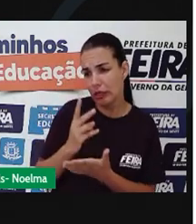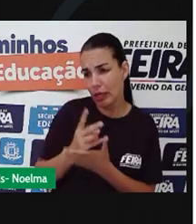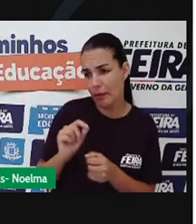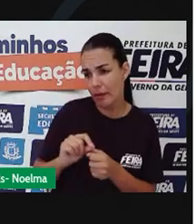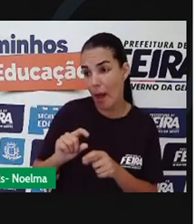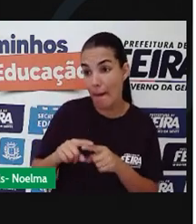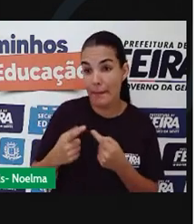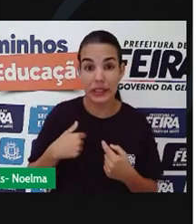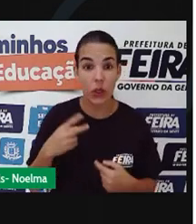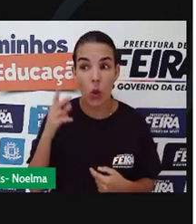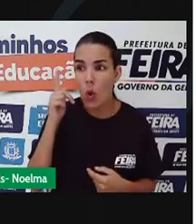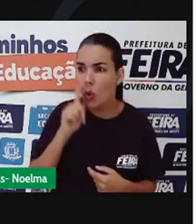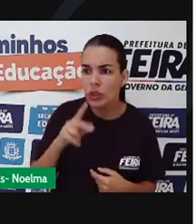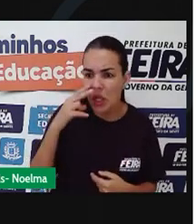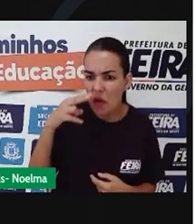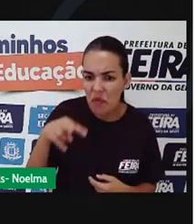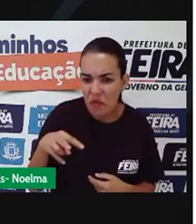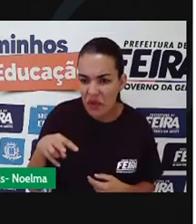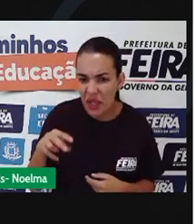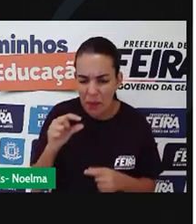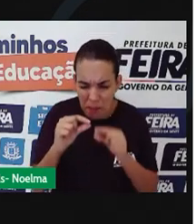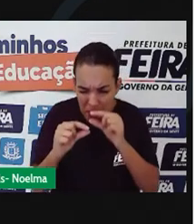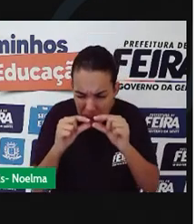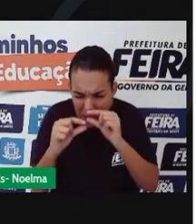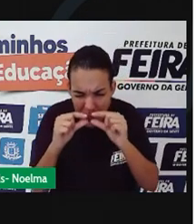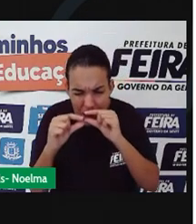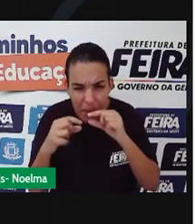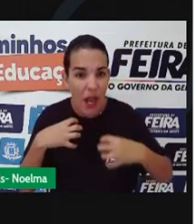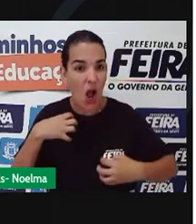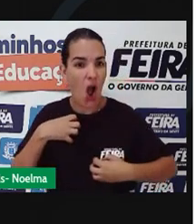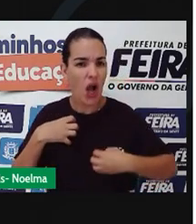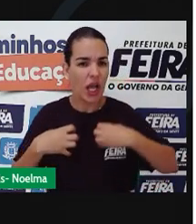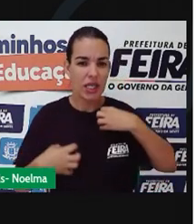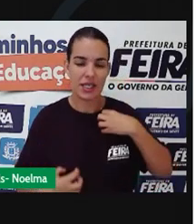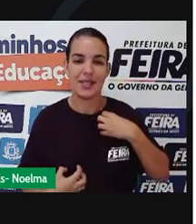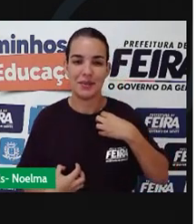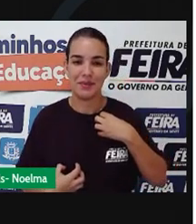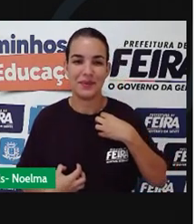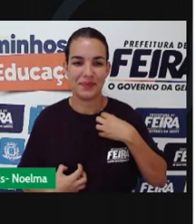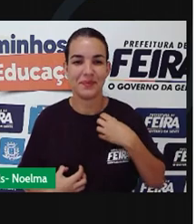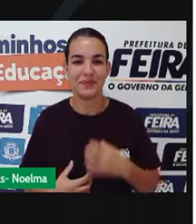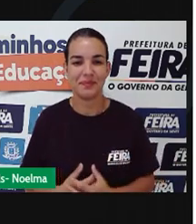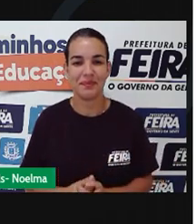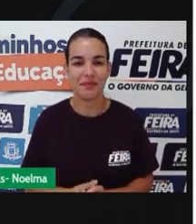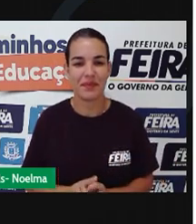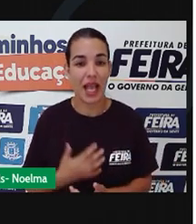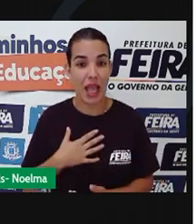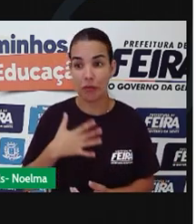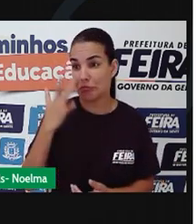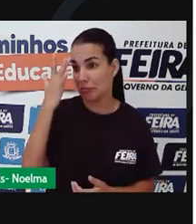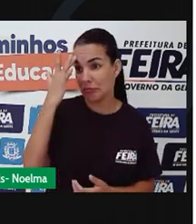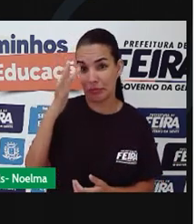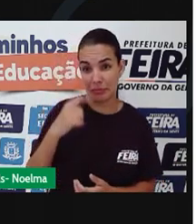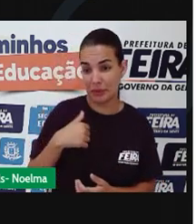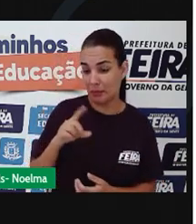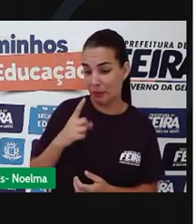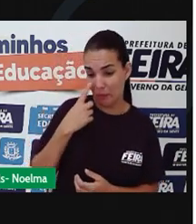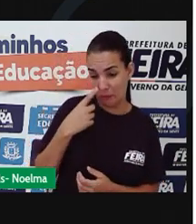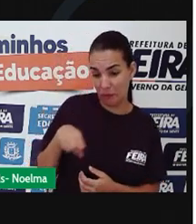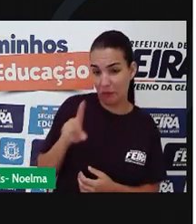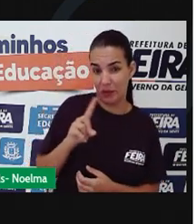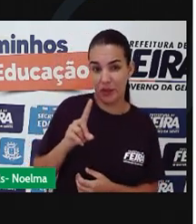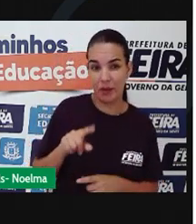mas eu não consigo ver esse tal de micro micro que microrganismo eu também eu também não vejo